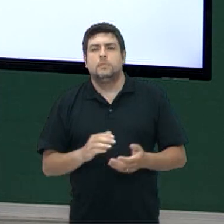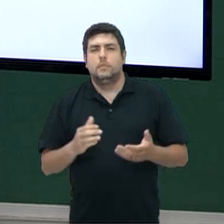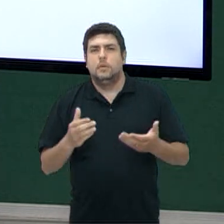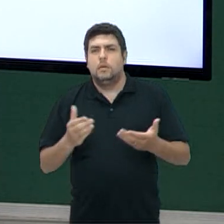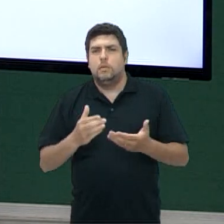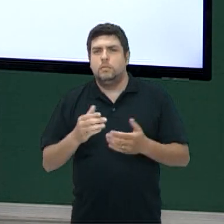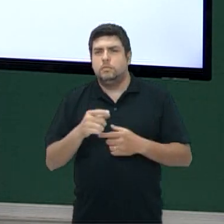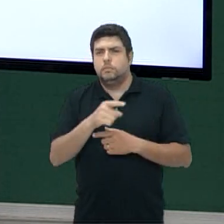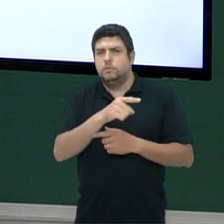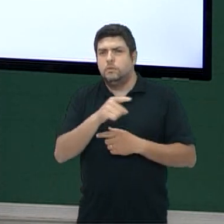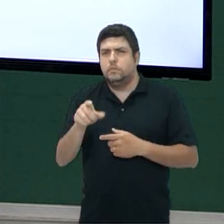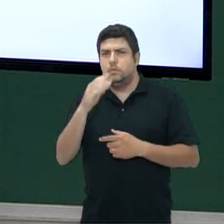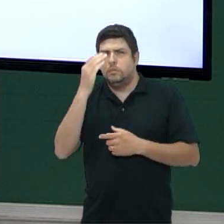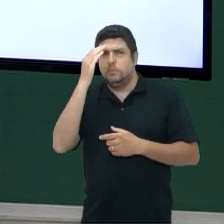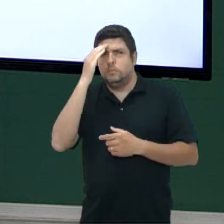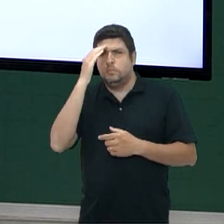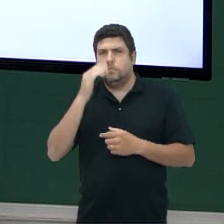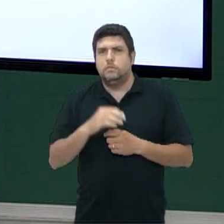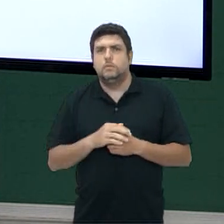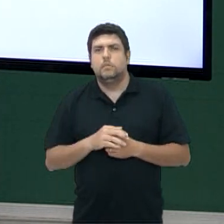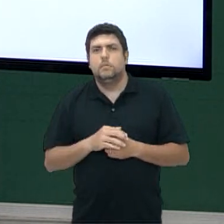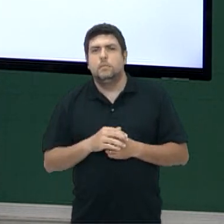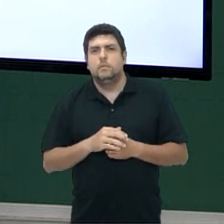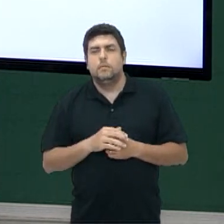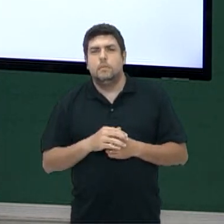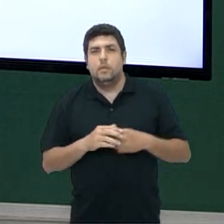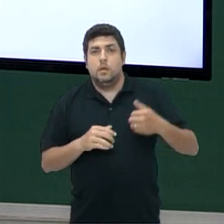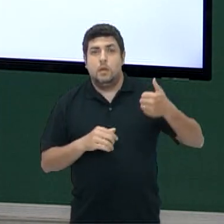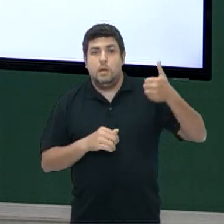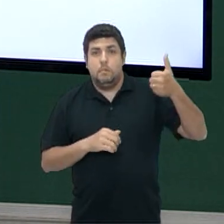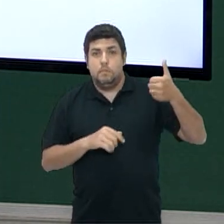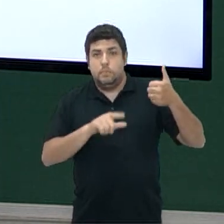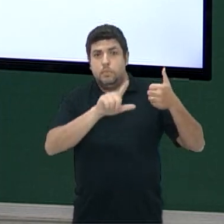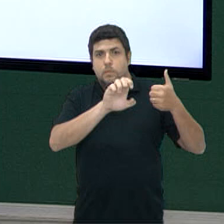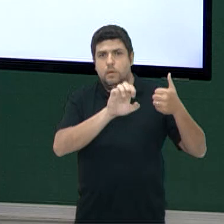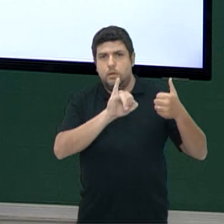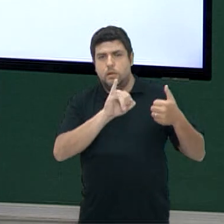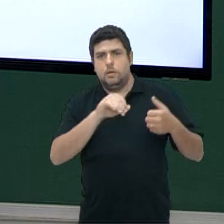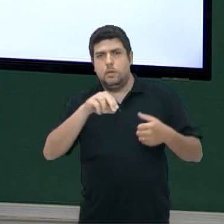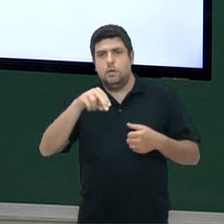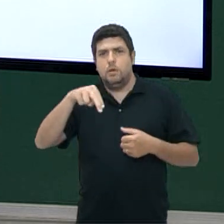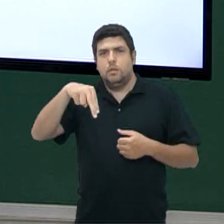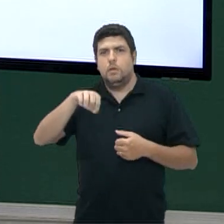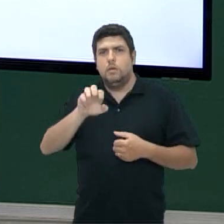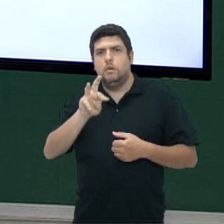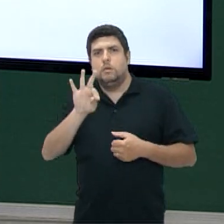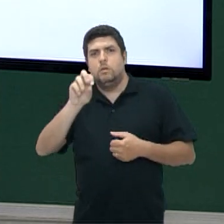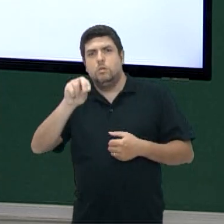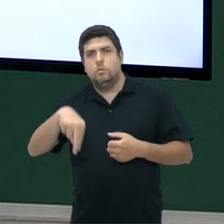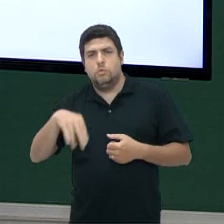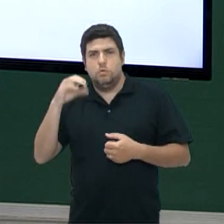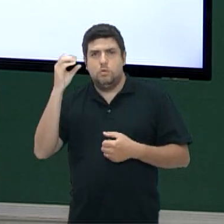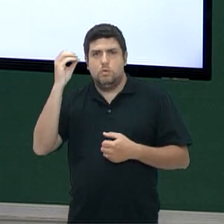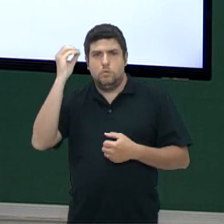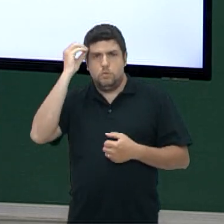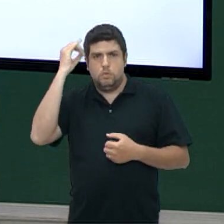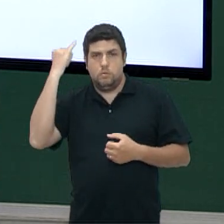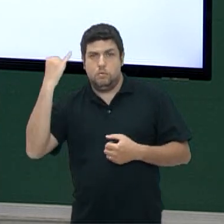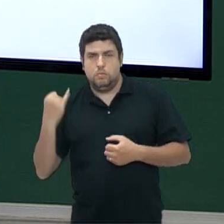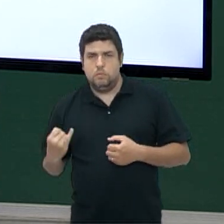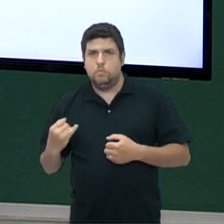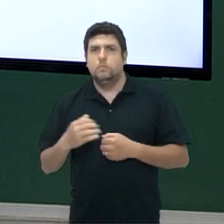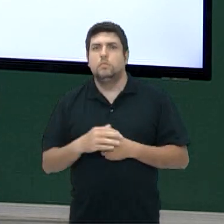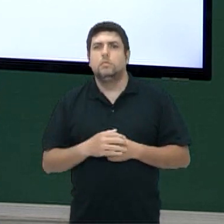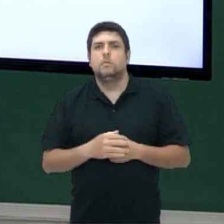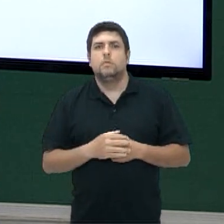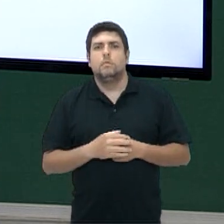né? A primeira lei de Newton, ela está falando sobre uma situação clássica em que nós não temos forças atuando, né? Nós temos forças, melhor